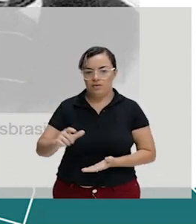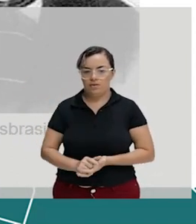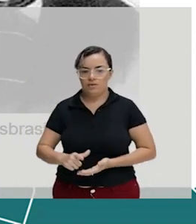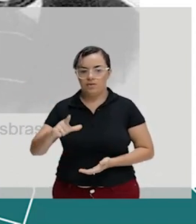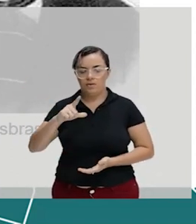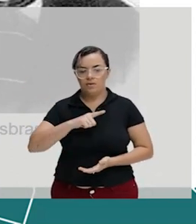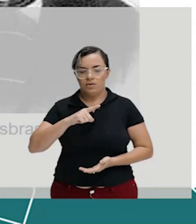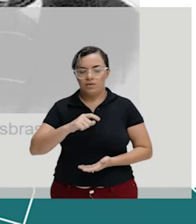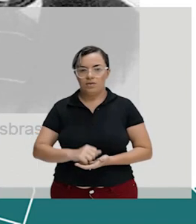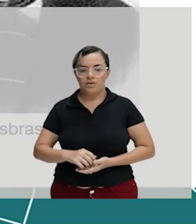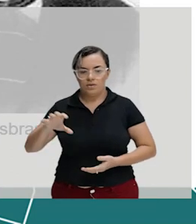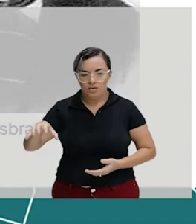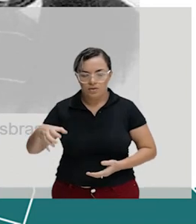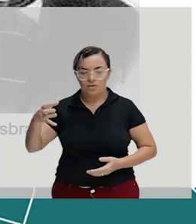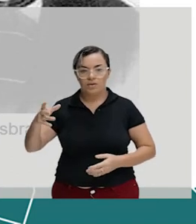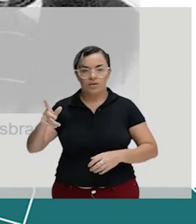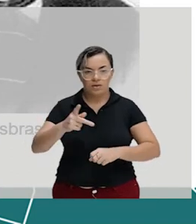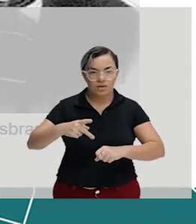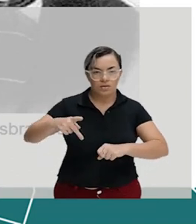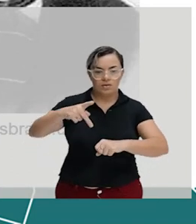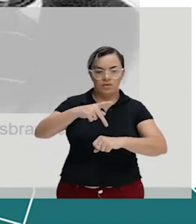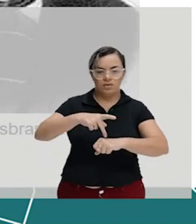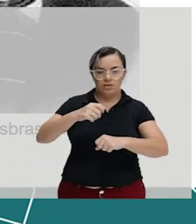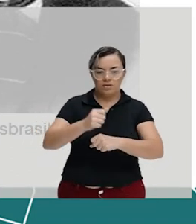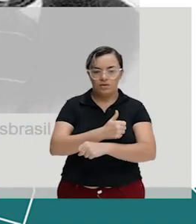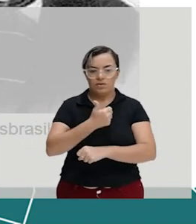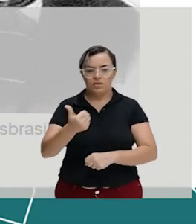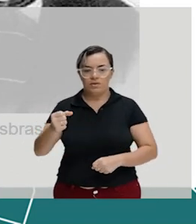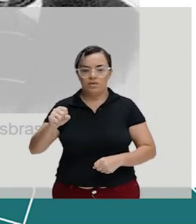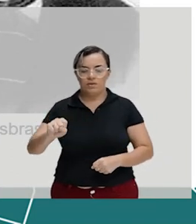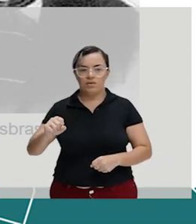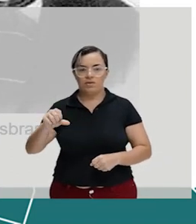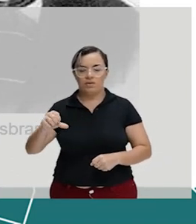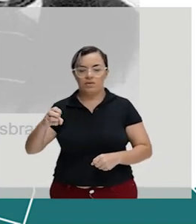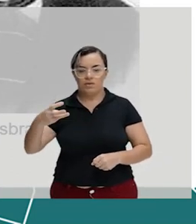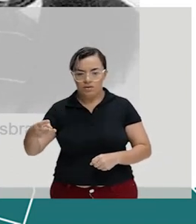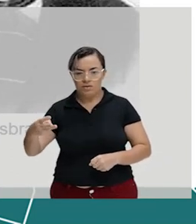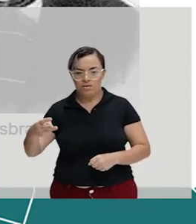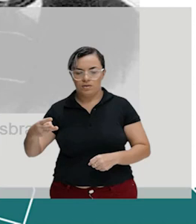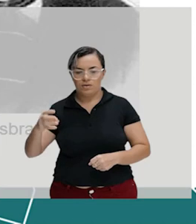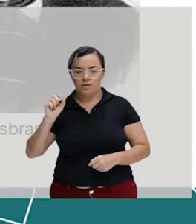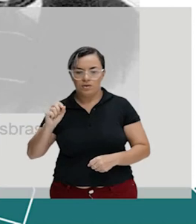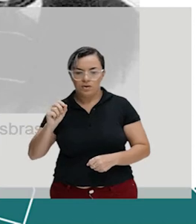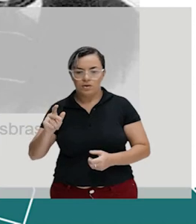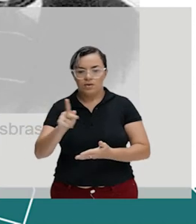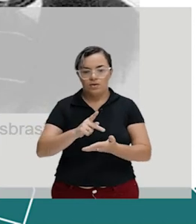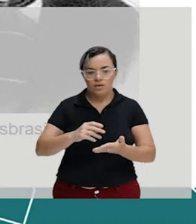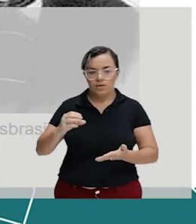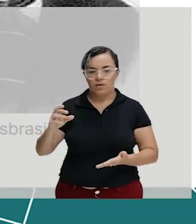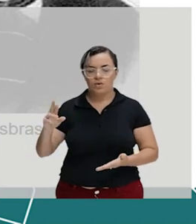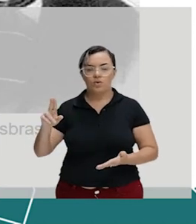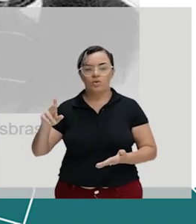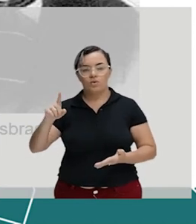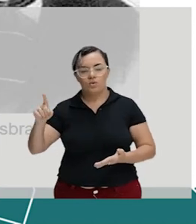o Marco no país foi em 1893 quando Cruz e Souza publicou Missal e broques falado lá no